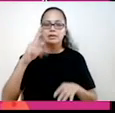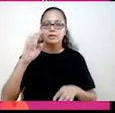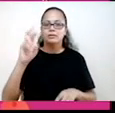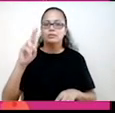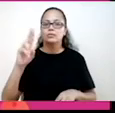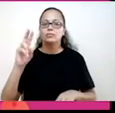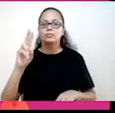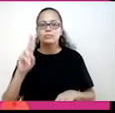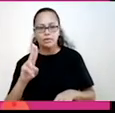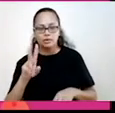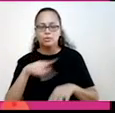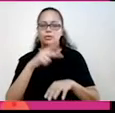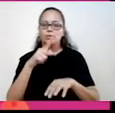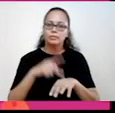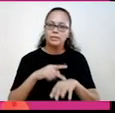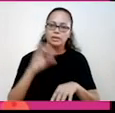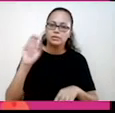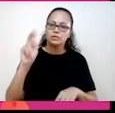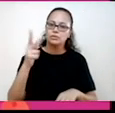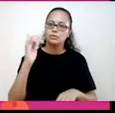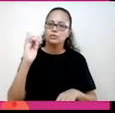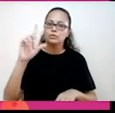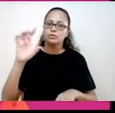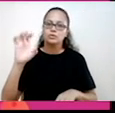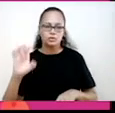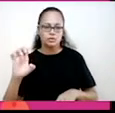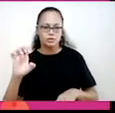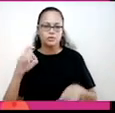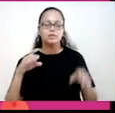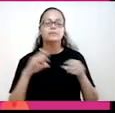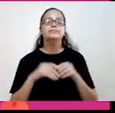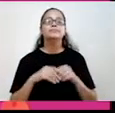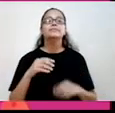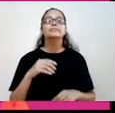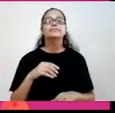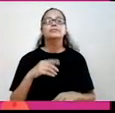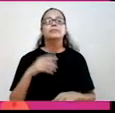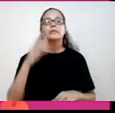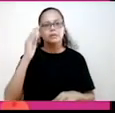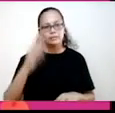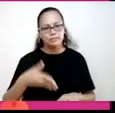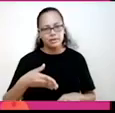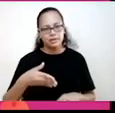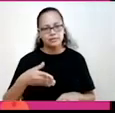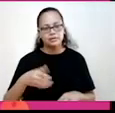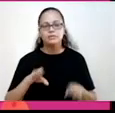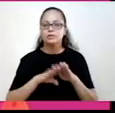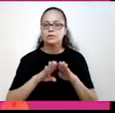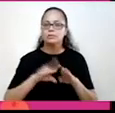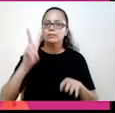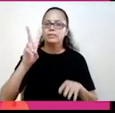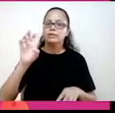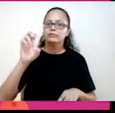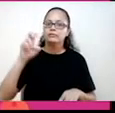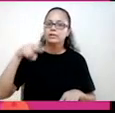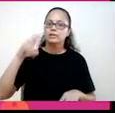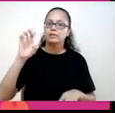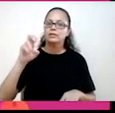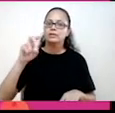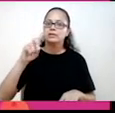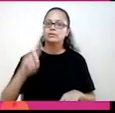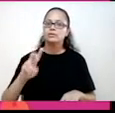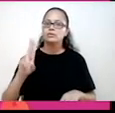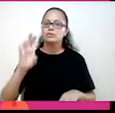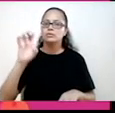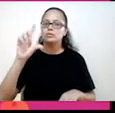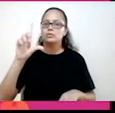Chile. Os páramos, né, é presente já na Venezuela e na Colômbia, com gramíneas